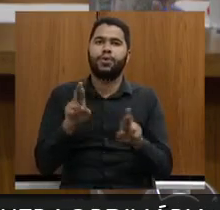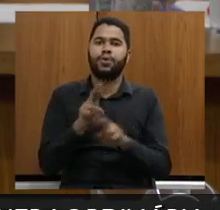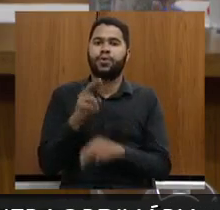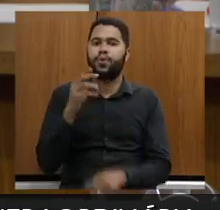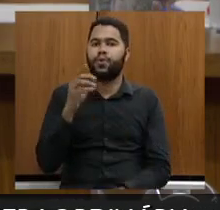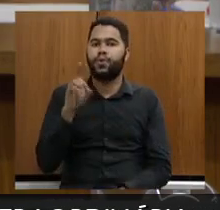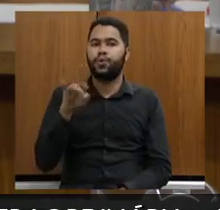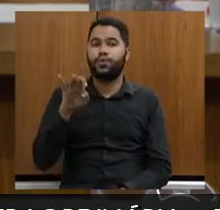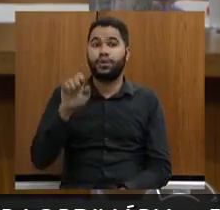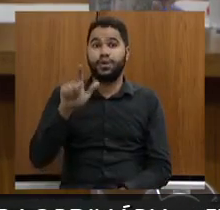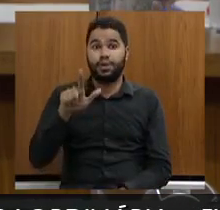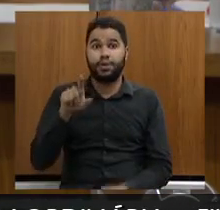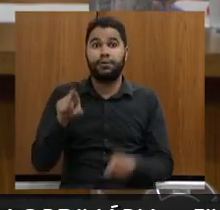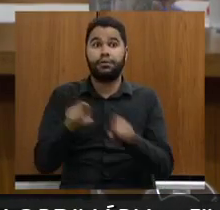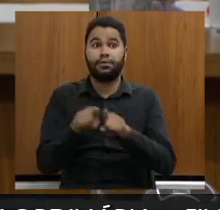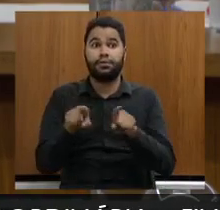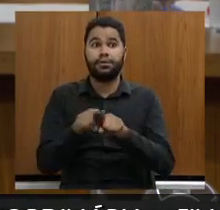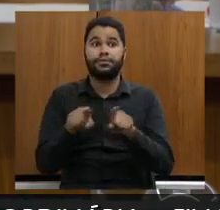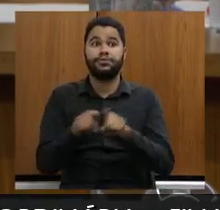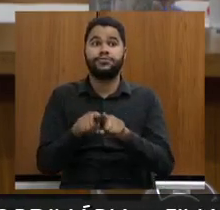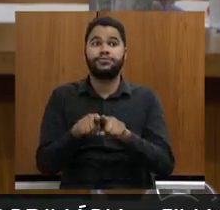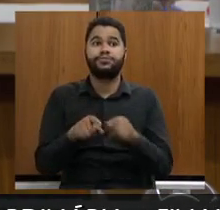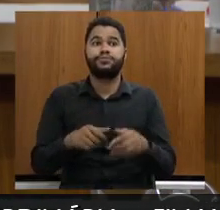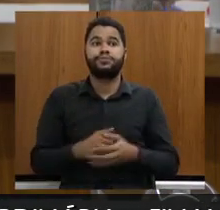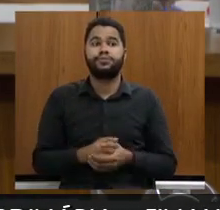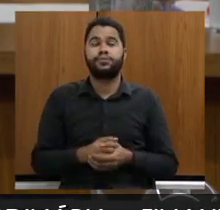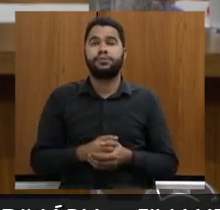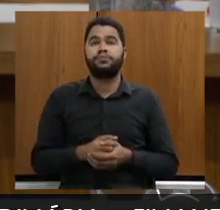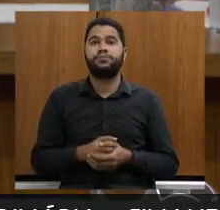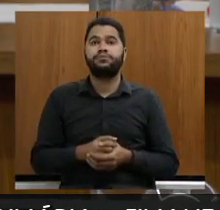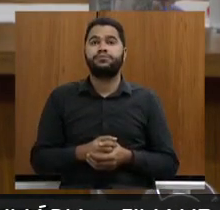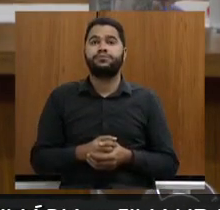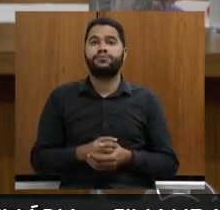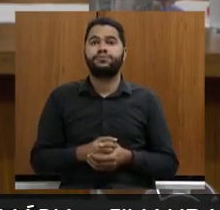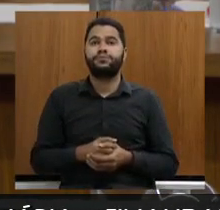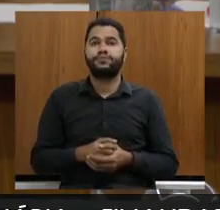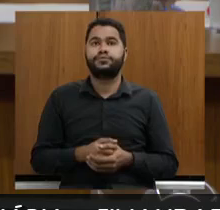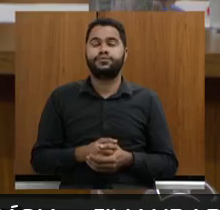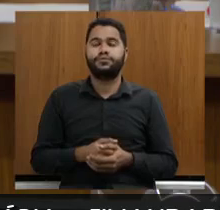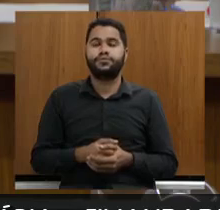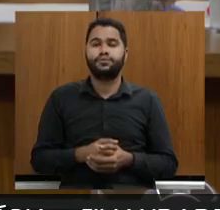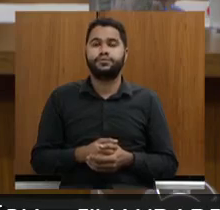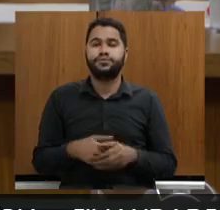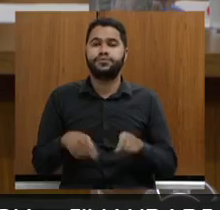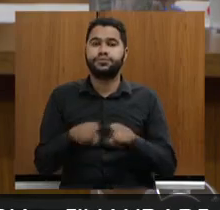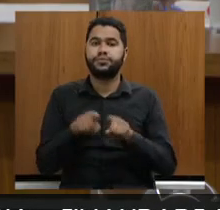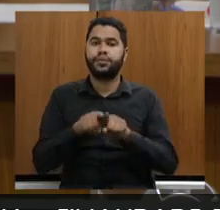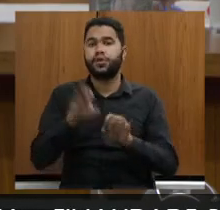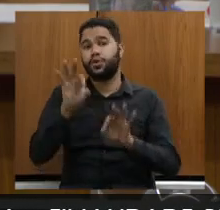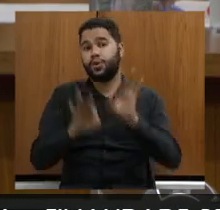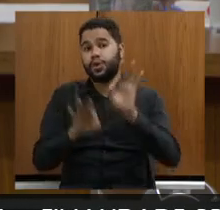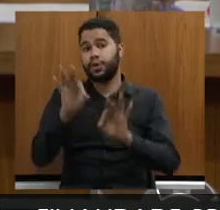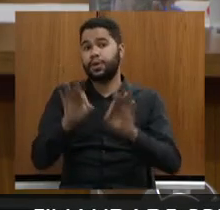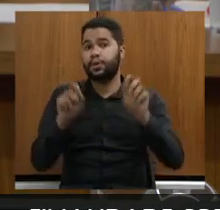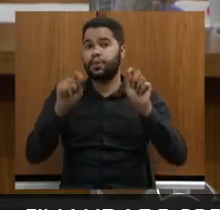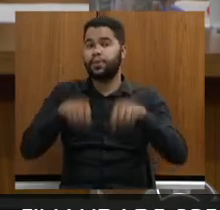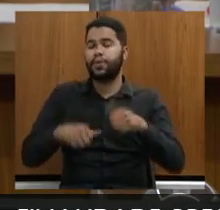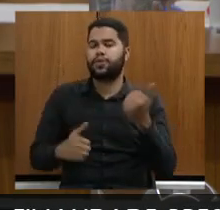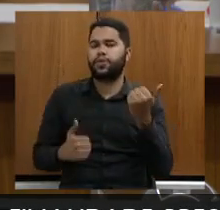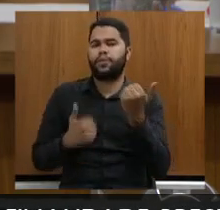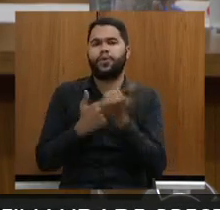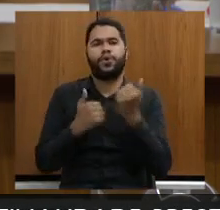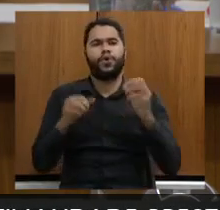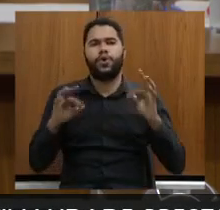Daniel aqui na Assessoria das fechamento tá aqui e vai aí dá se organizar porque a gente possa apoiar